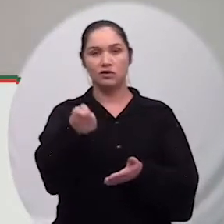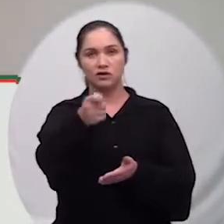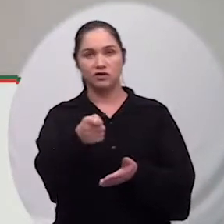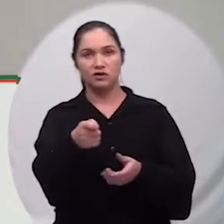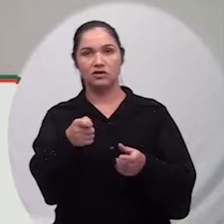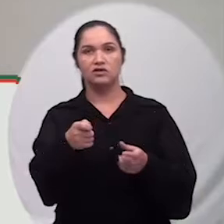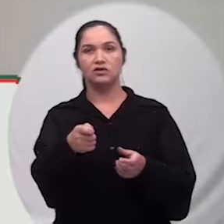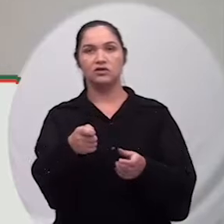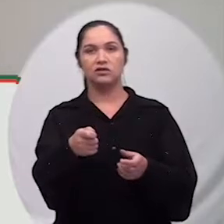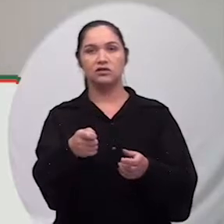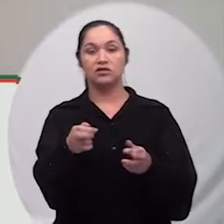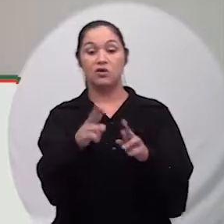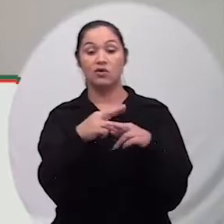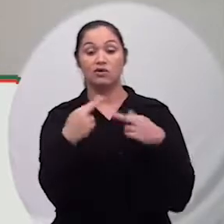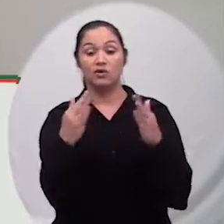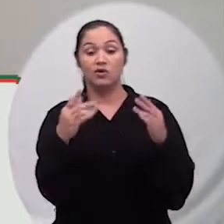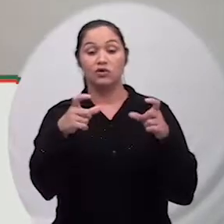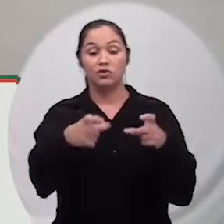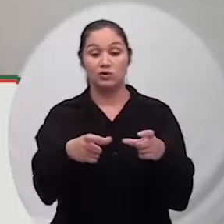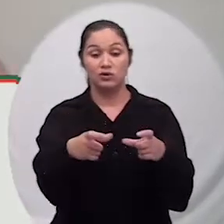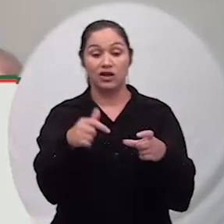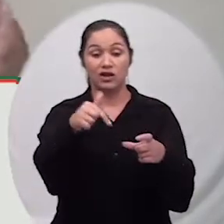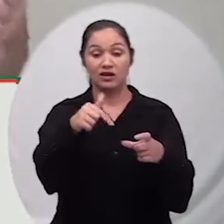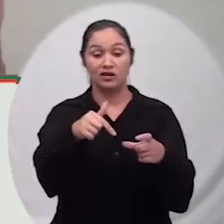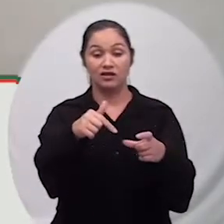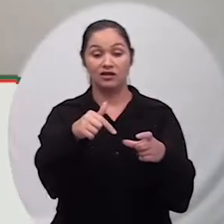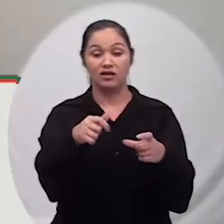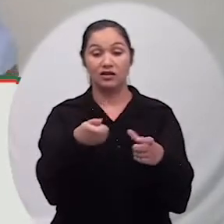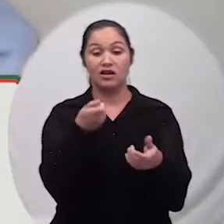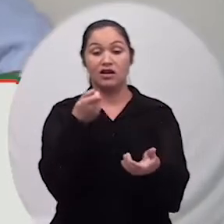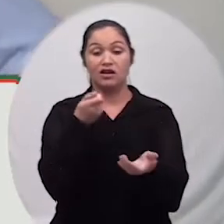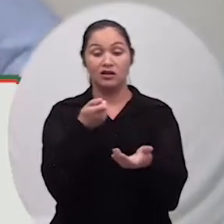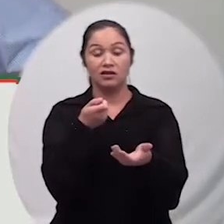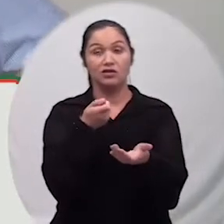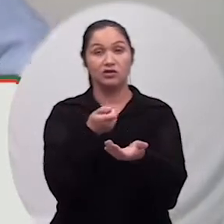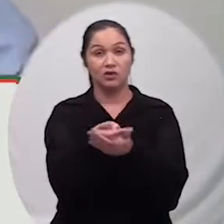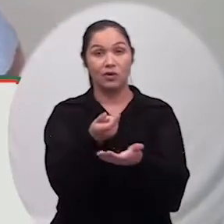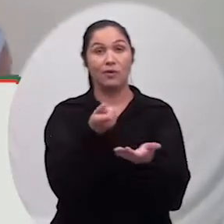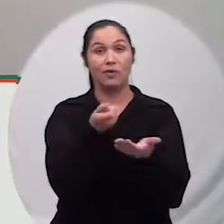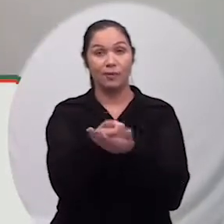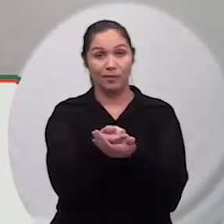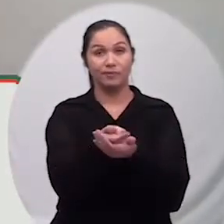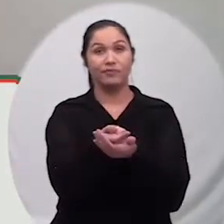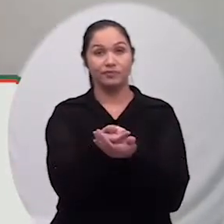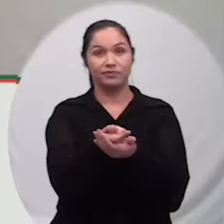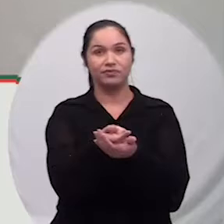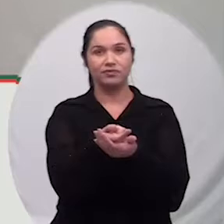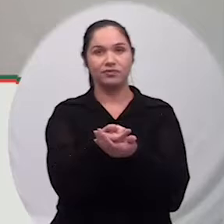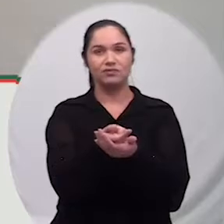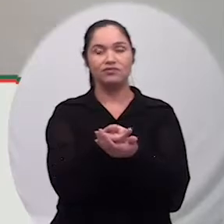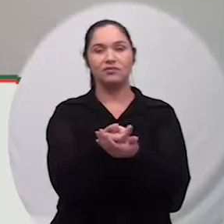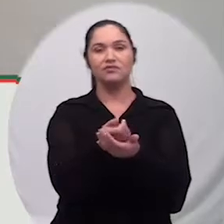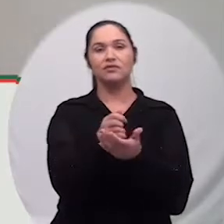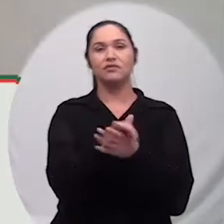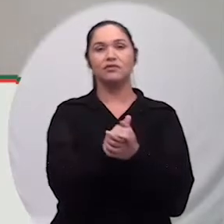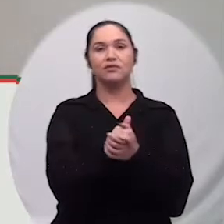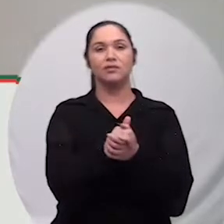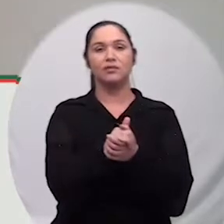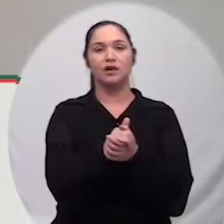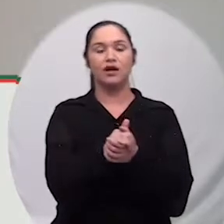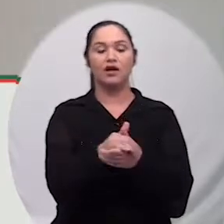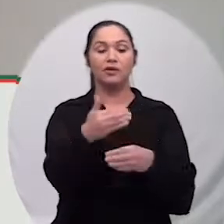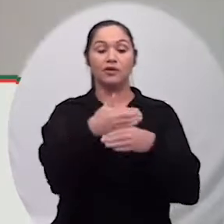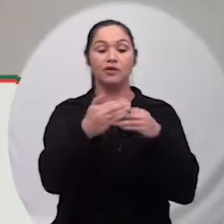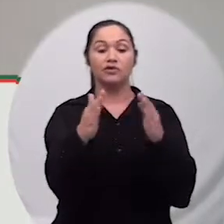através do esforço de toda a comunidade, quer dizer, quando tiver a coragem, a ousadia de construir uma sede própria, vão pagar